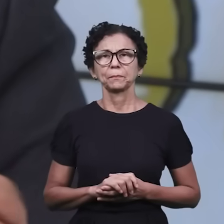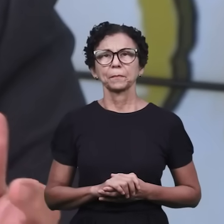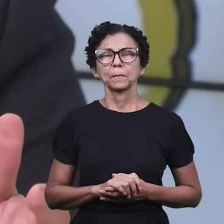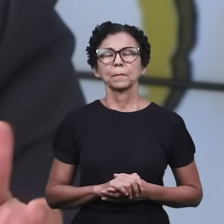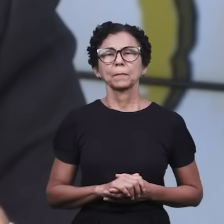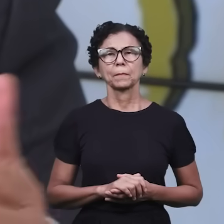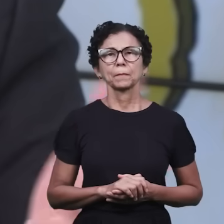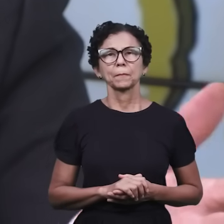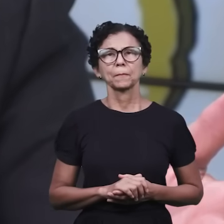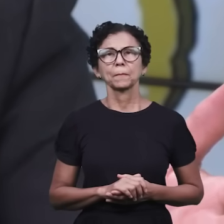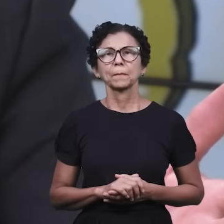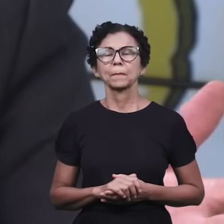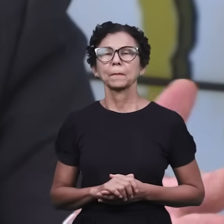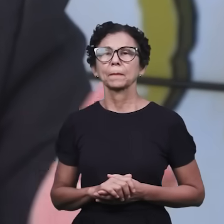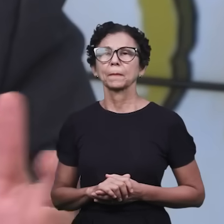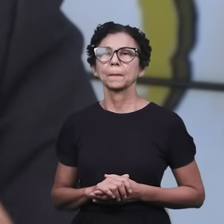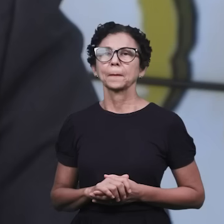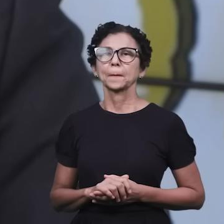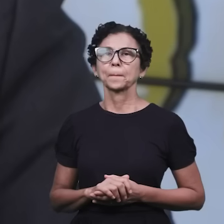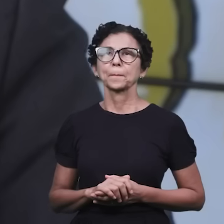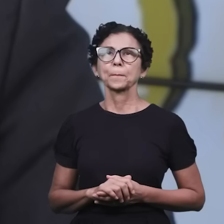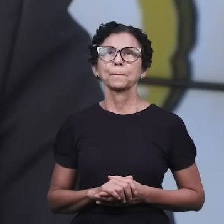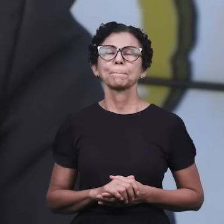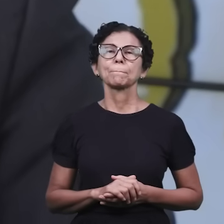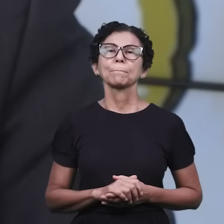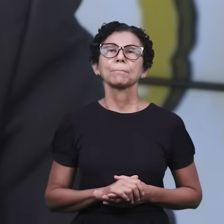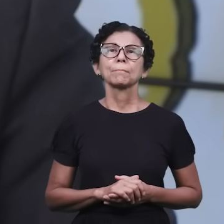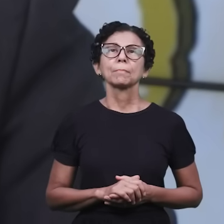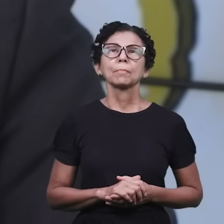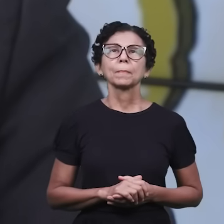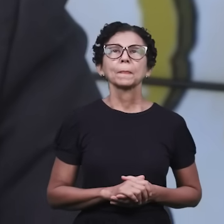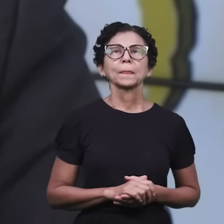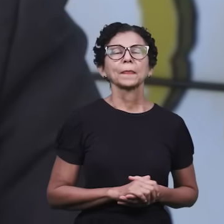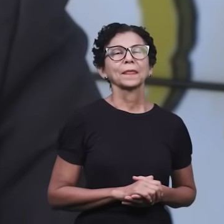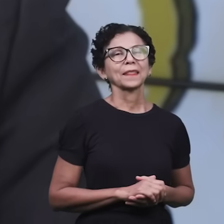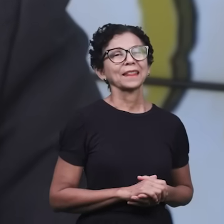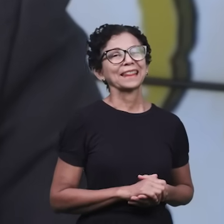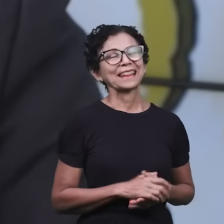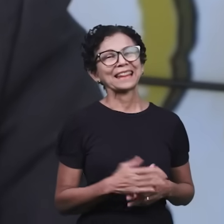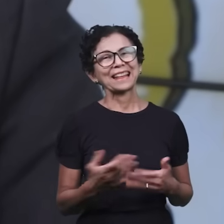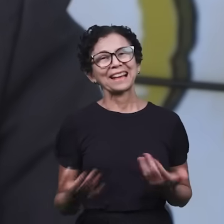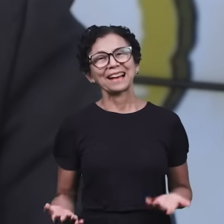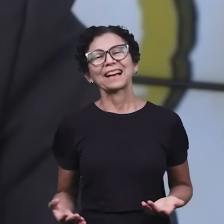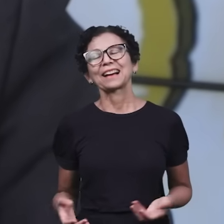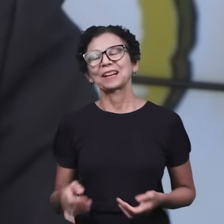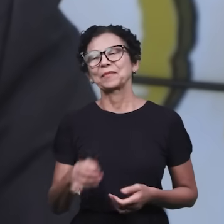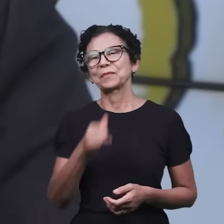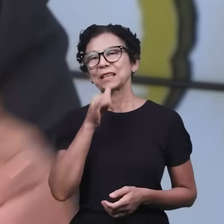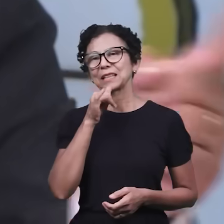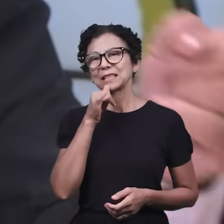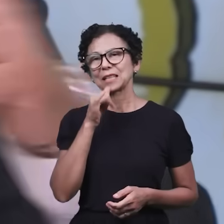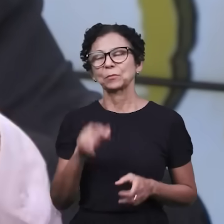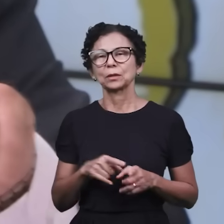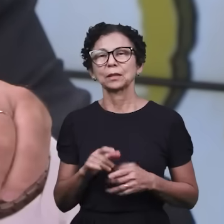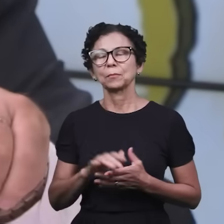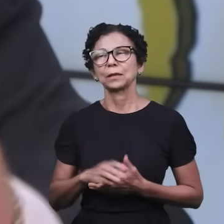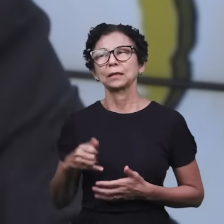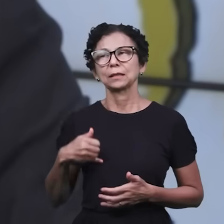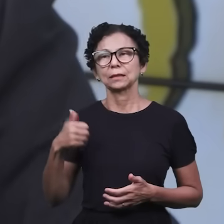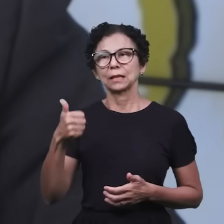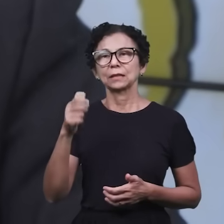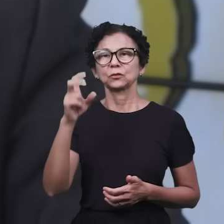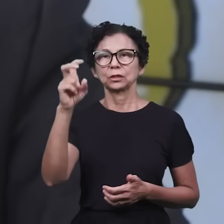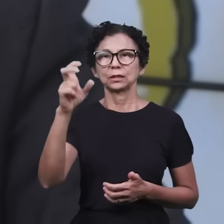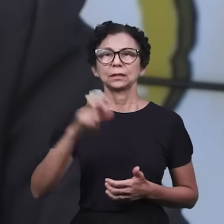é desejo da mãe que seja batizado, mas ele tem que ele desejar ser batizado, né? Então, isso é muito importante. Nós aprendemos no